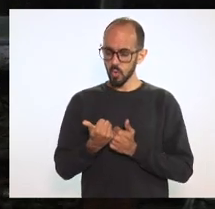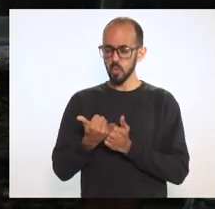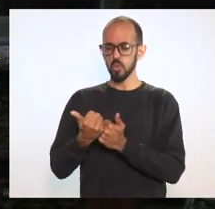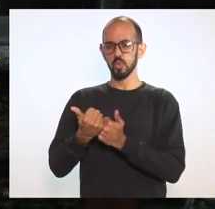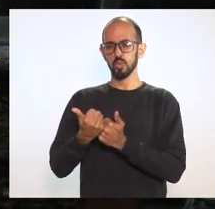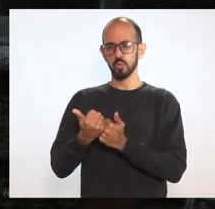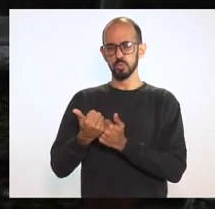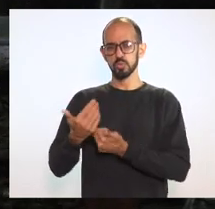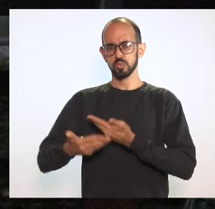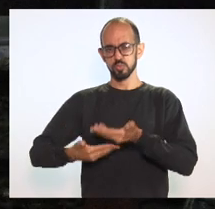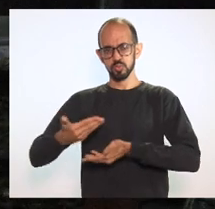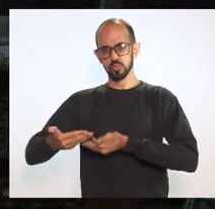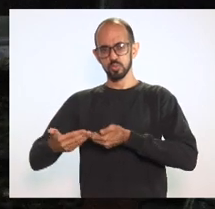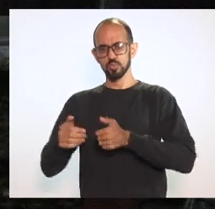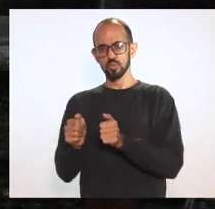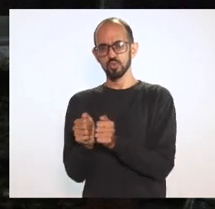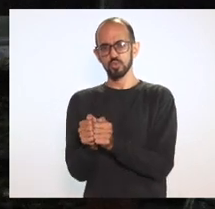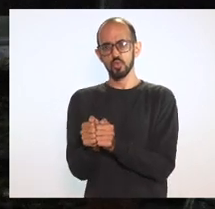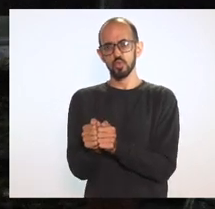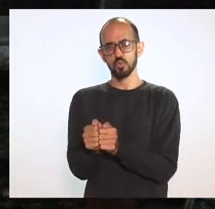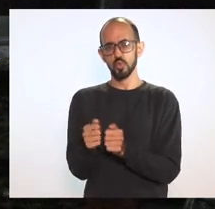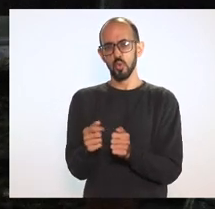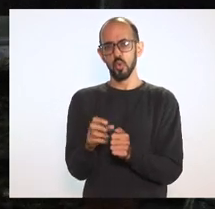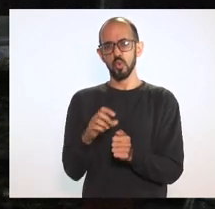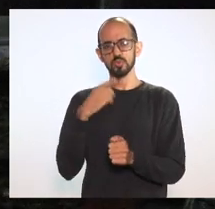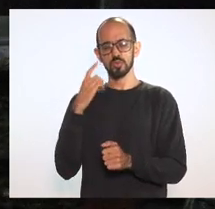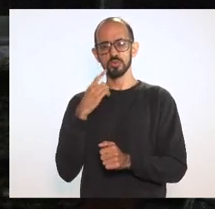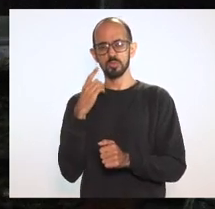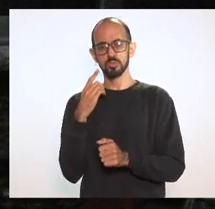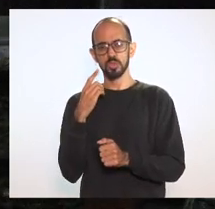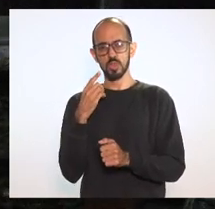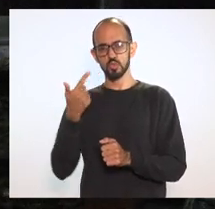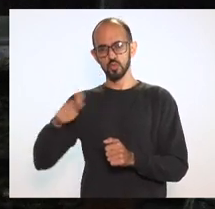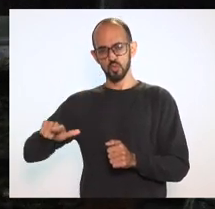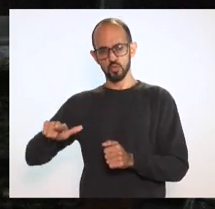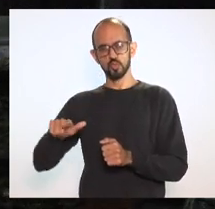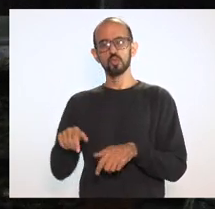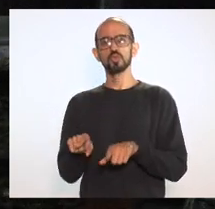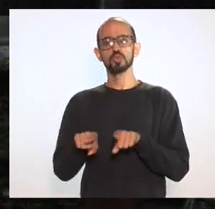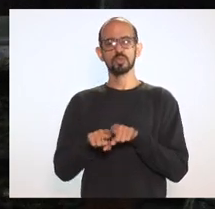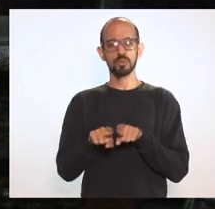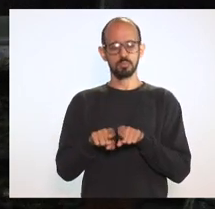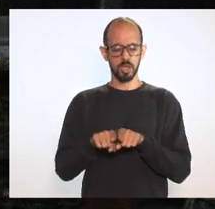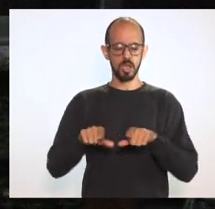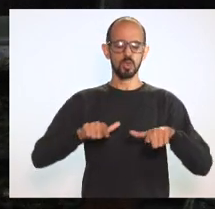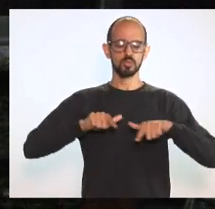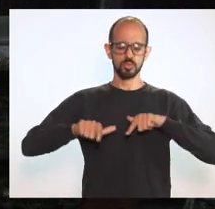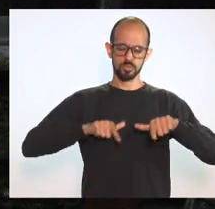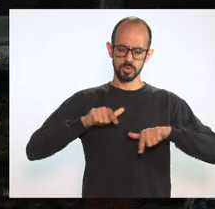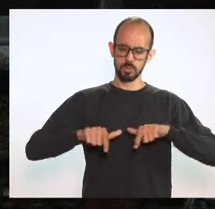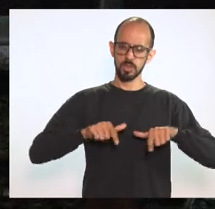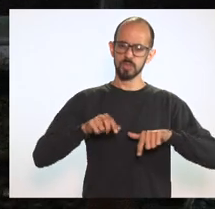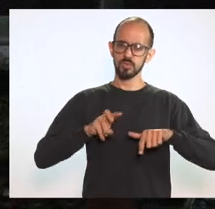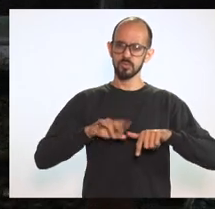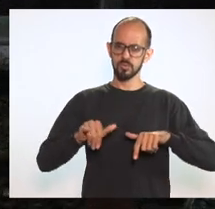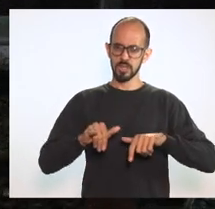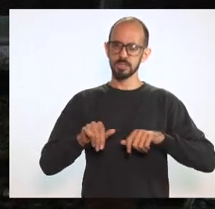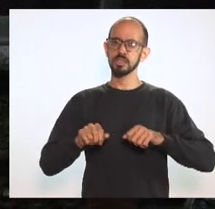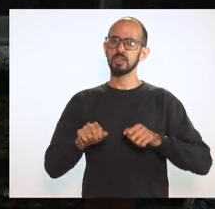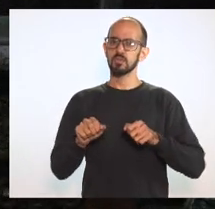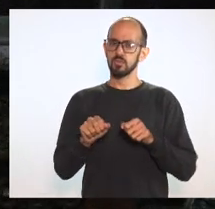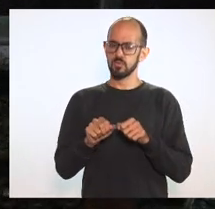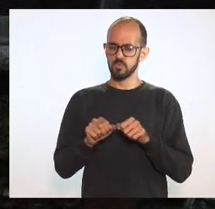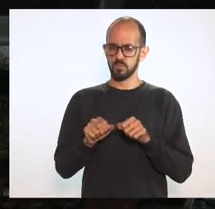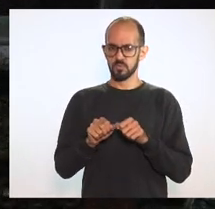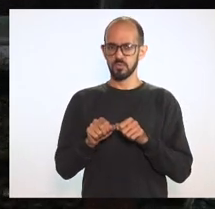os demais membros desta comissão aos trabalhos que serão capitaneados, então,